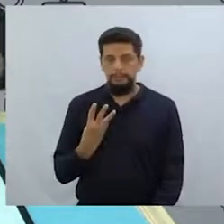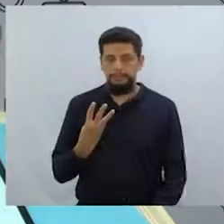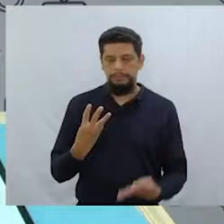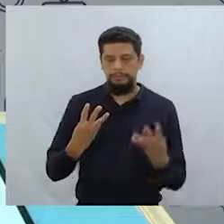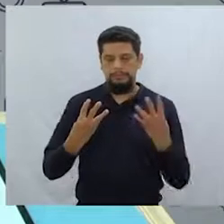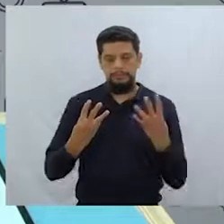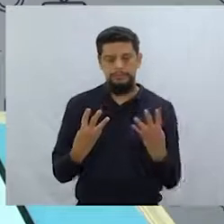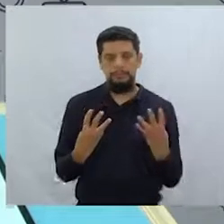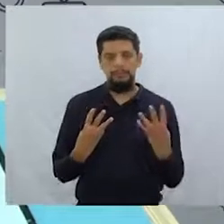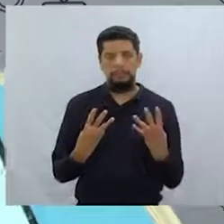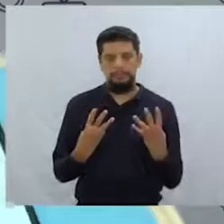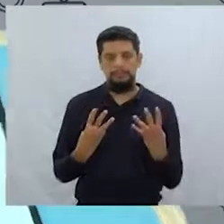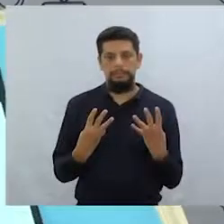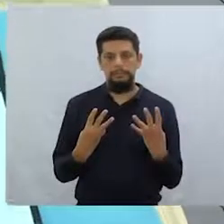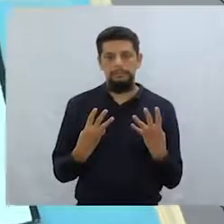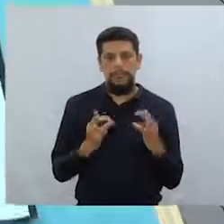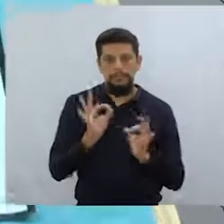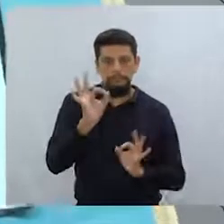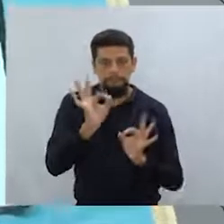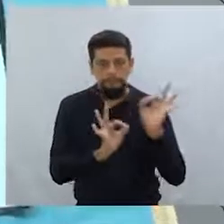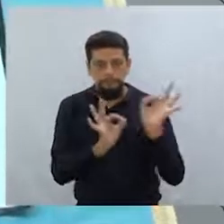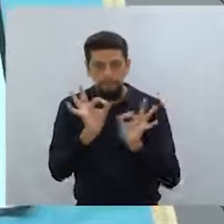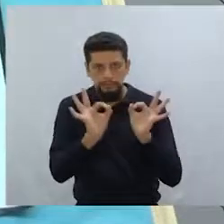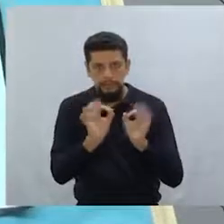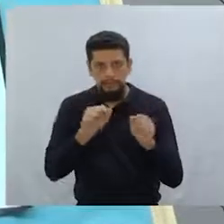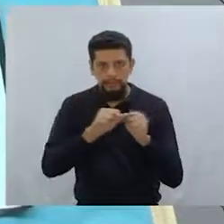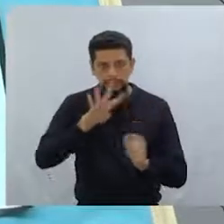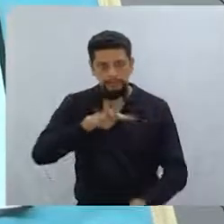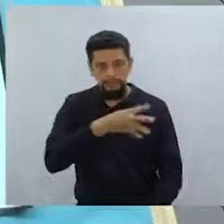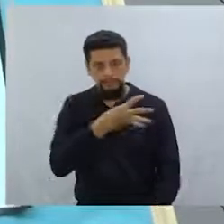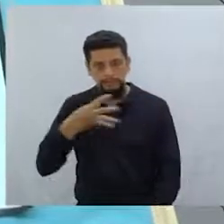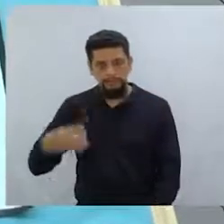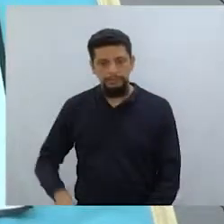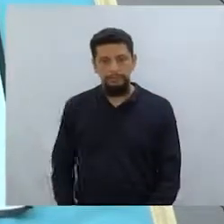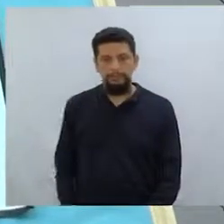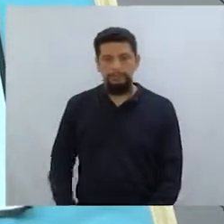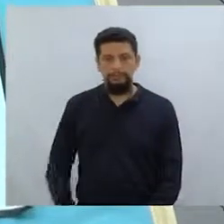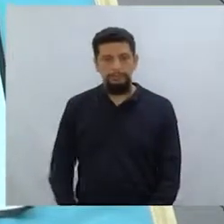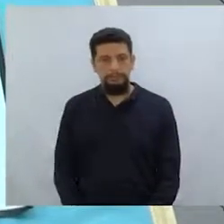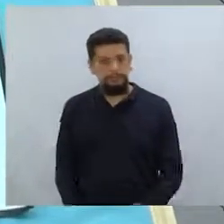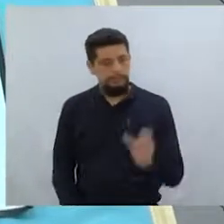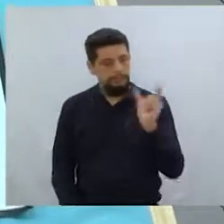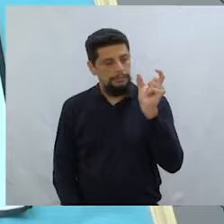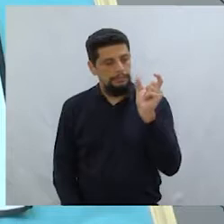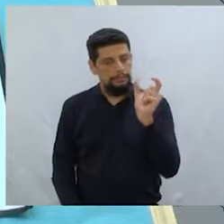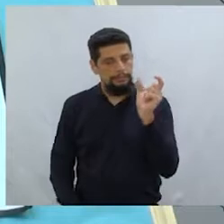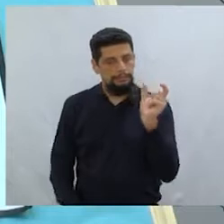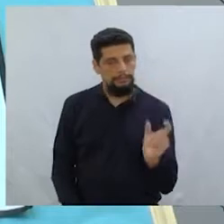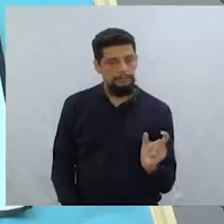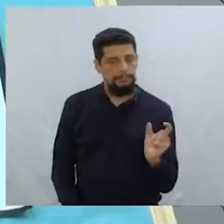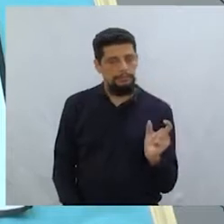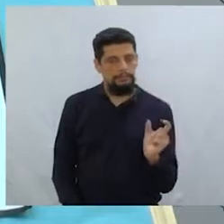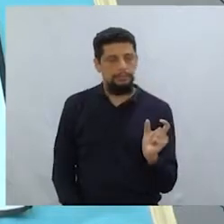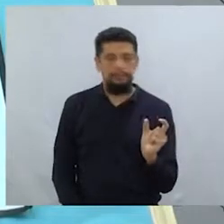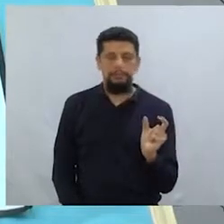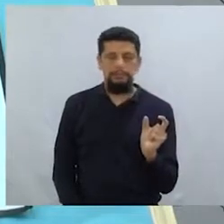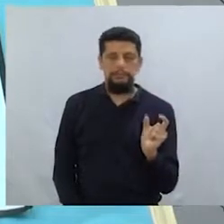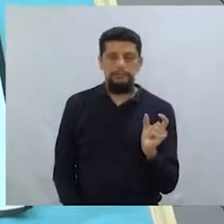4 e 3. Então, foi essa organização que nós fizemos. Aqui, 4 crianças o